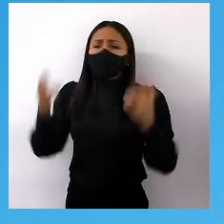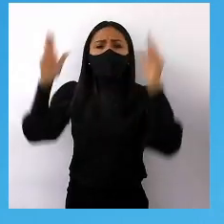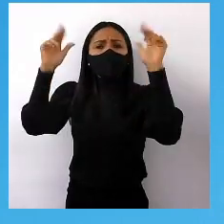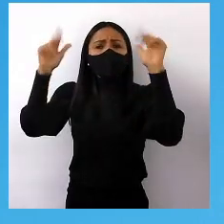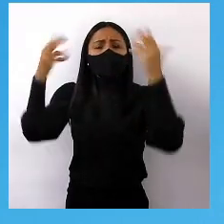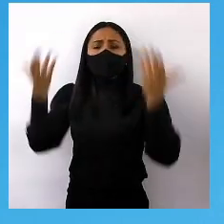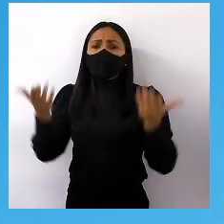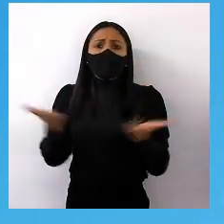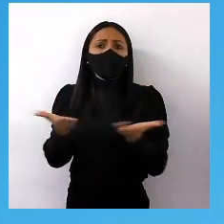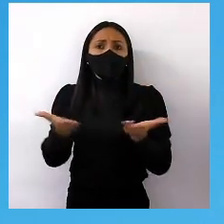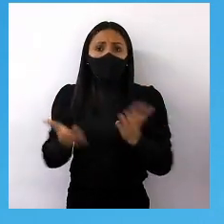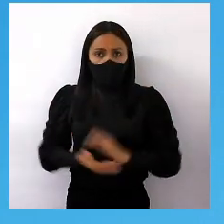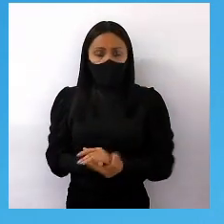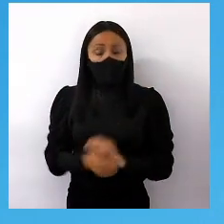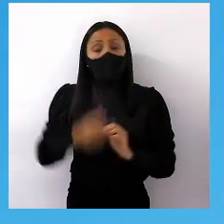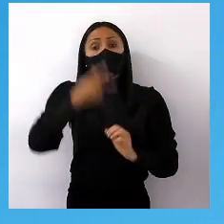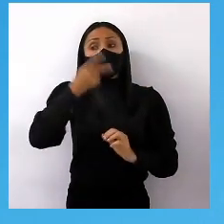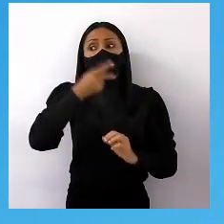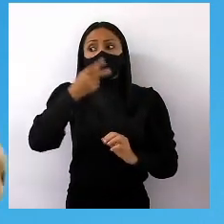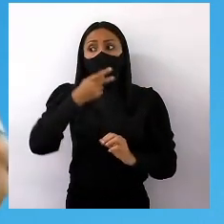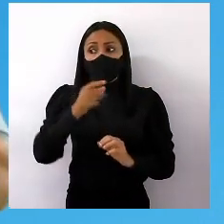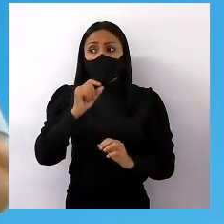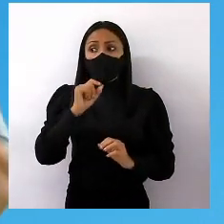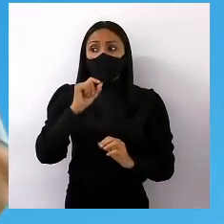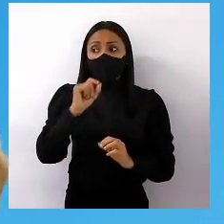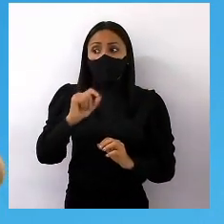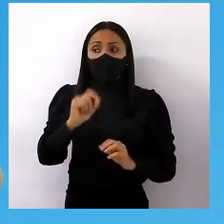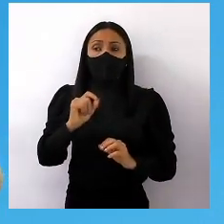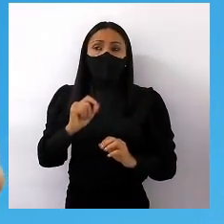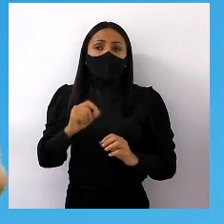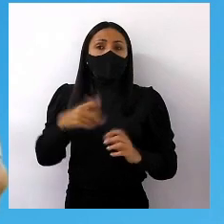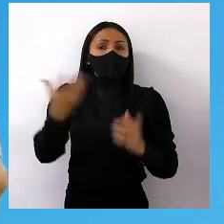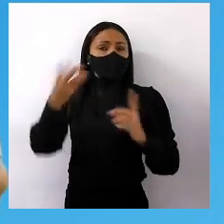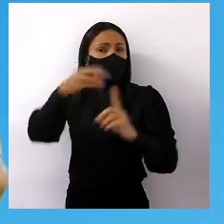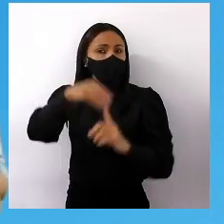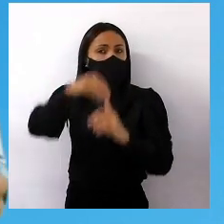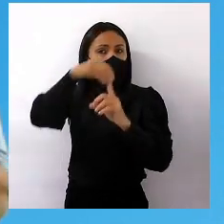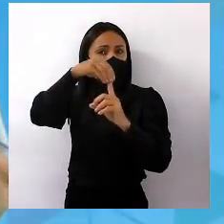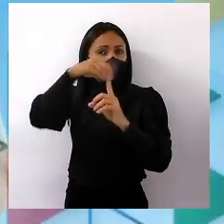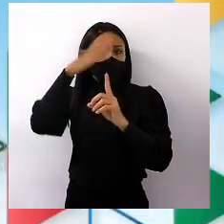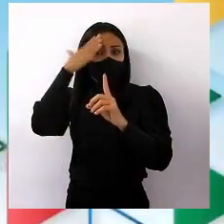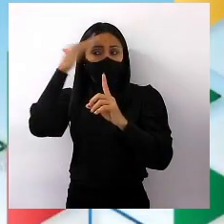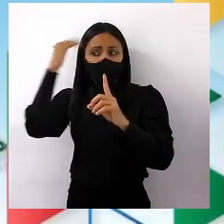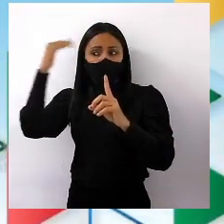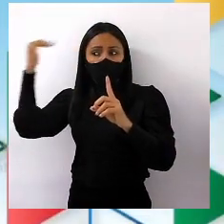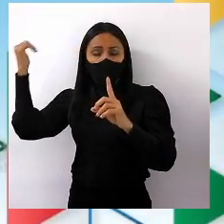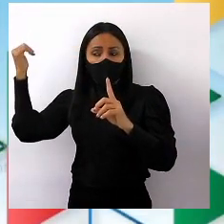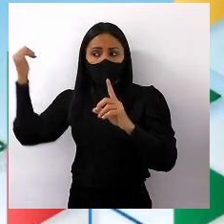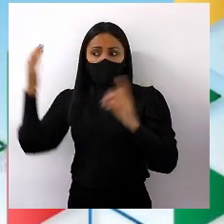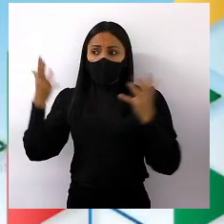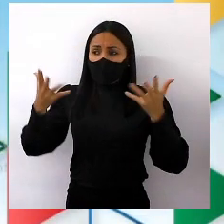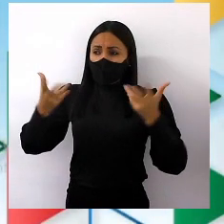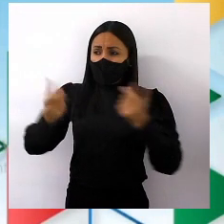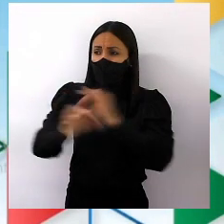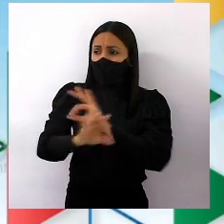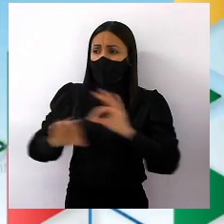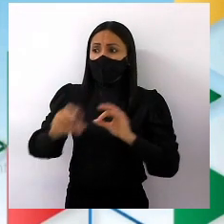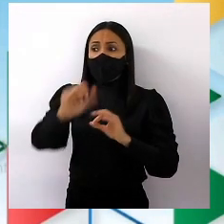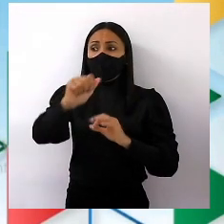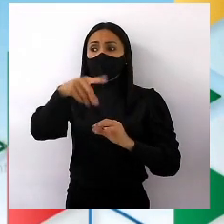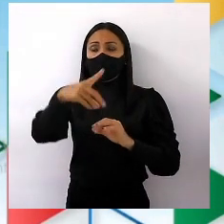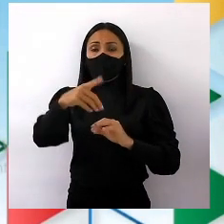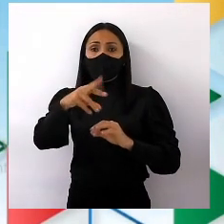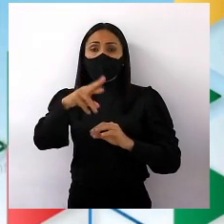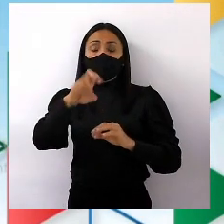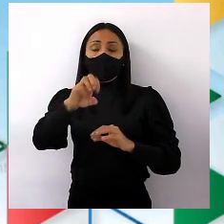de hoje? Hoje vamos falar sobre o ilustre, nosso queridíssimo André